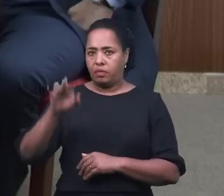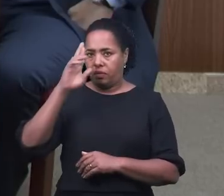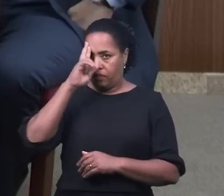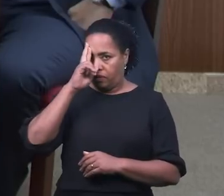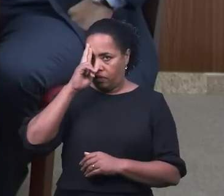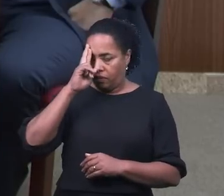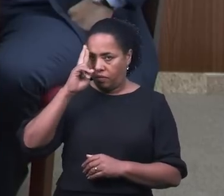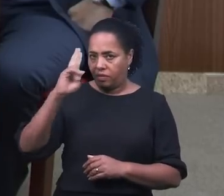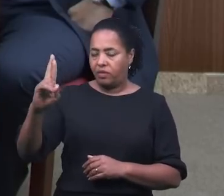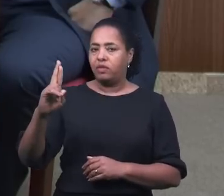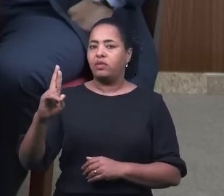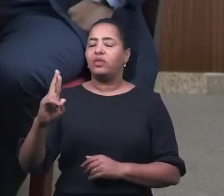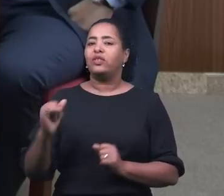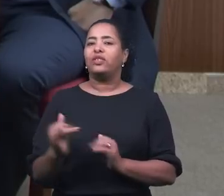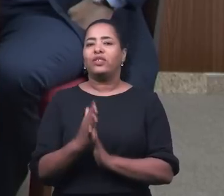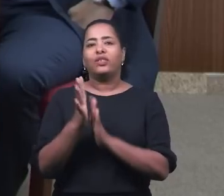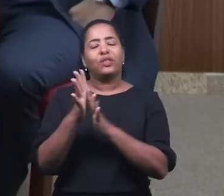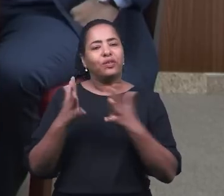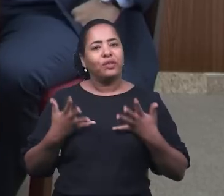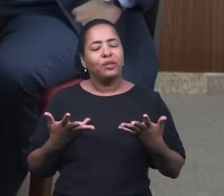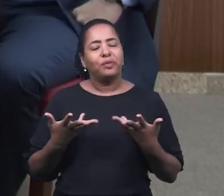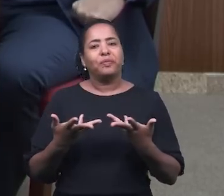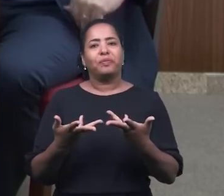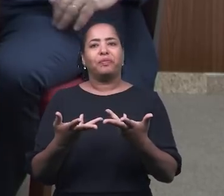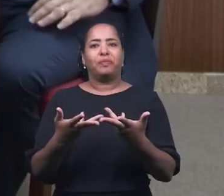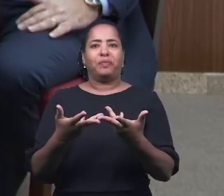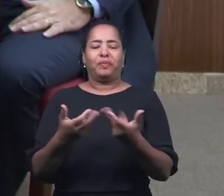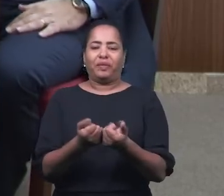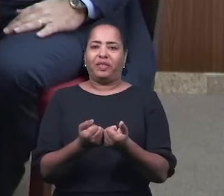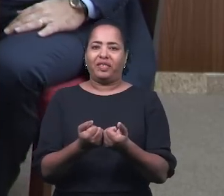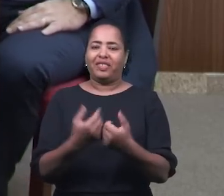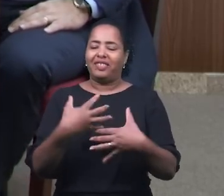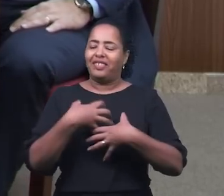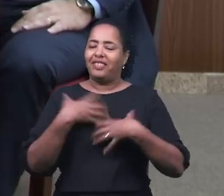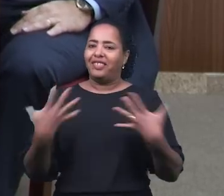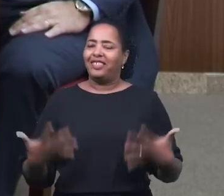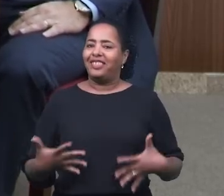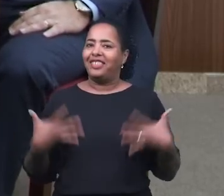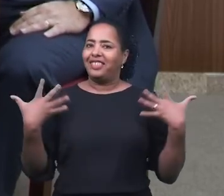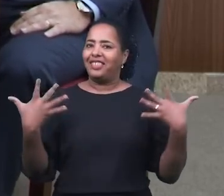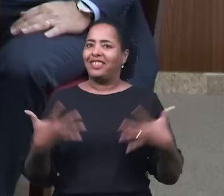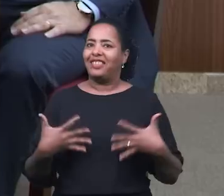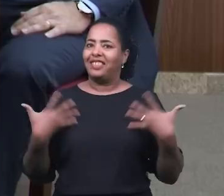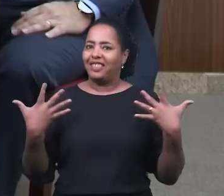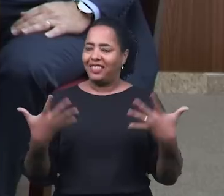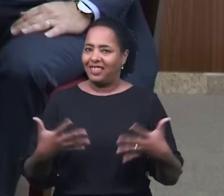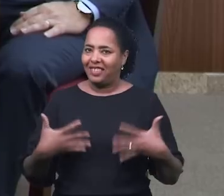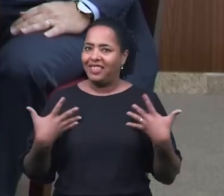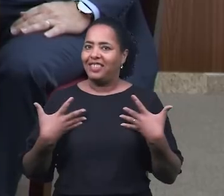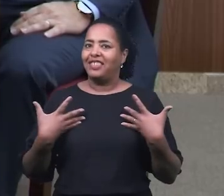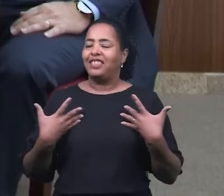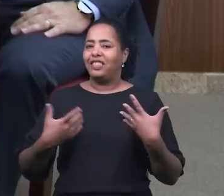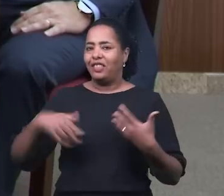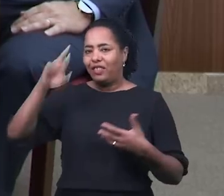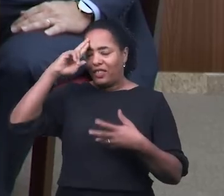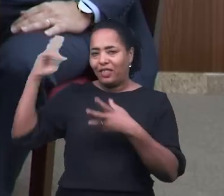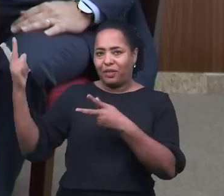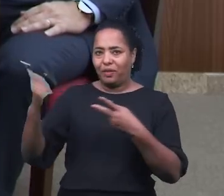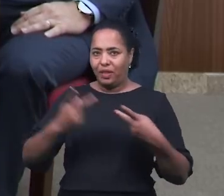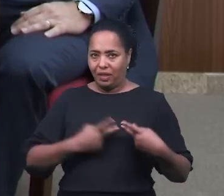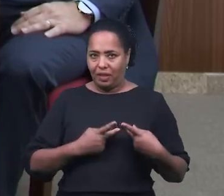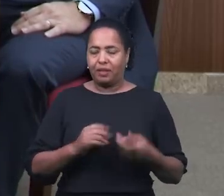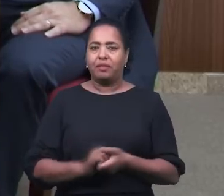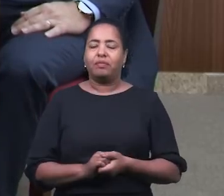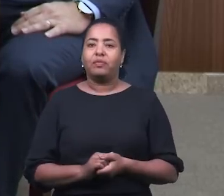Louvado seja o nome do Senhor, meus irmãos. Esses louvores são maravilhosos, eles nos trazem muita alegria, realmente somos